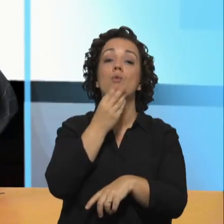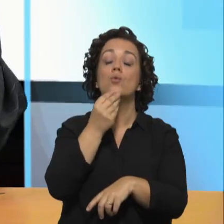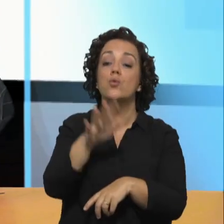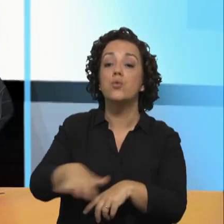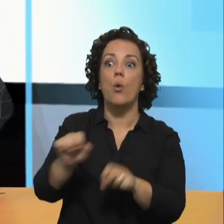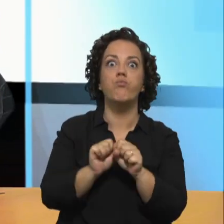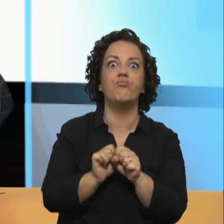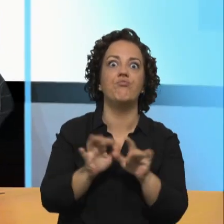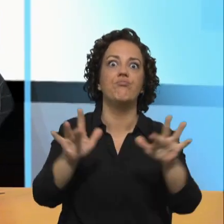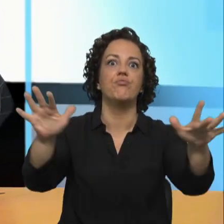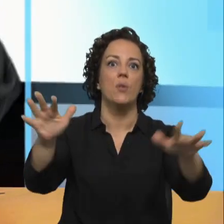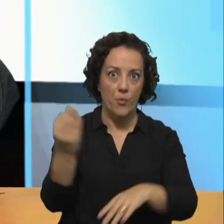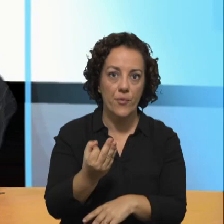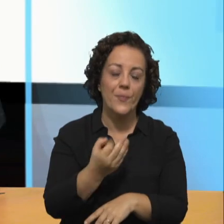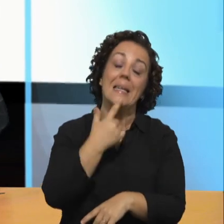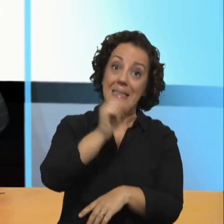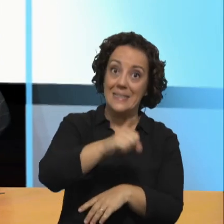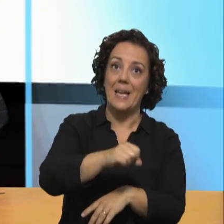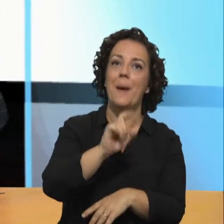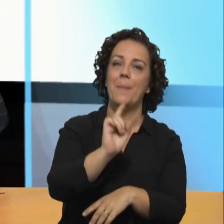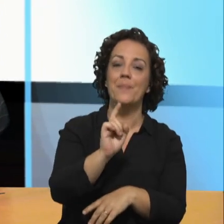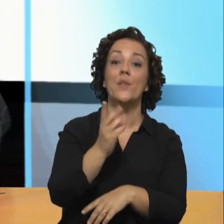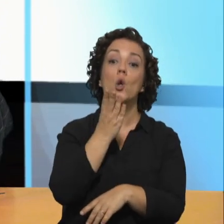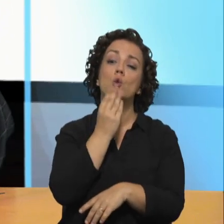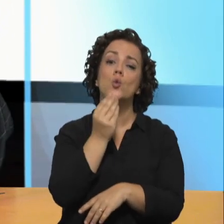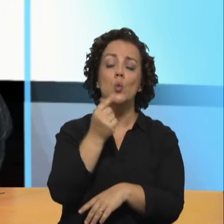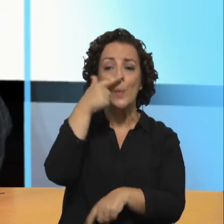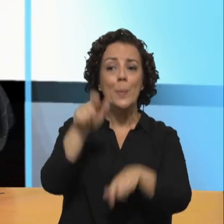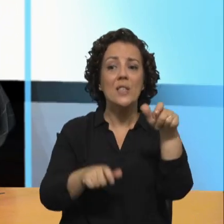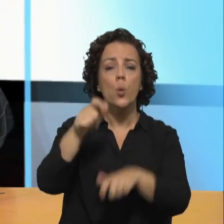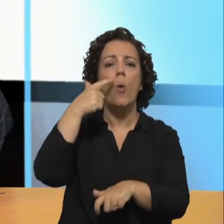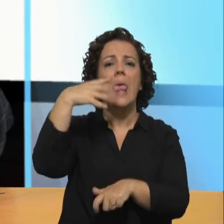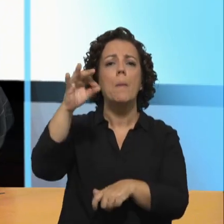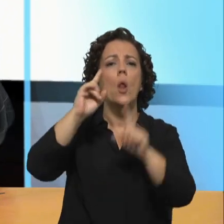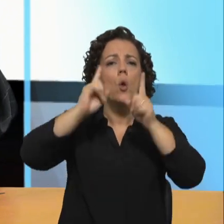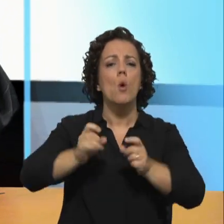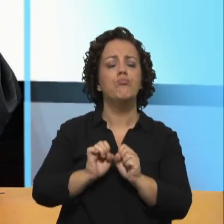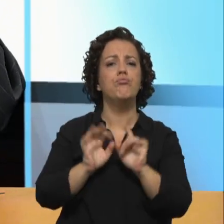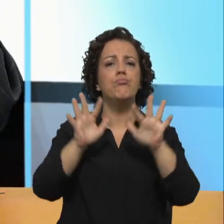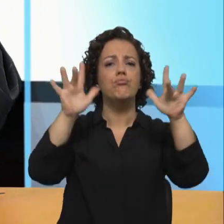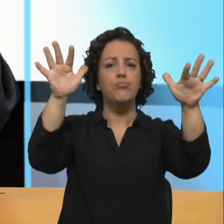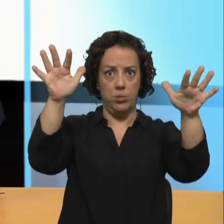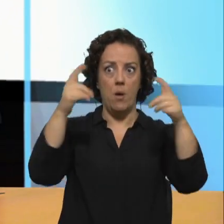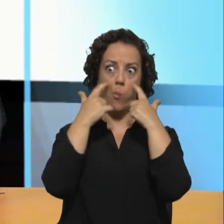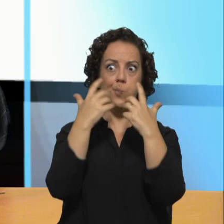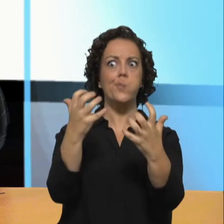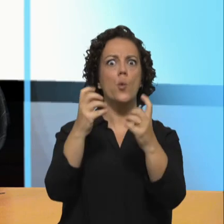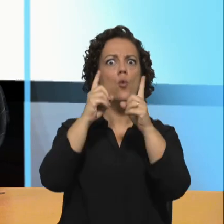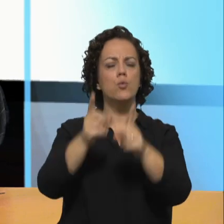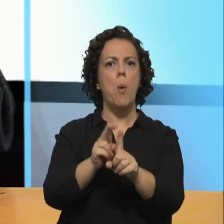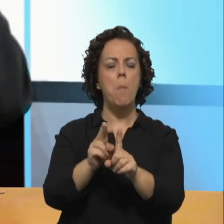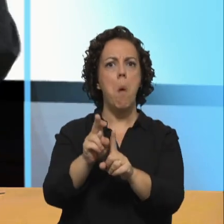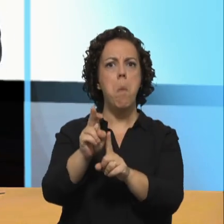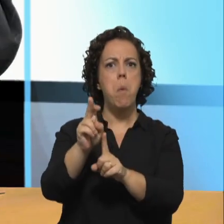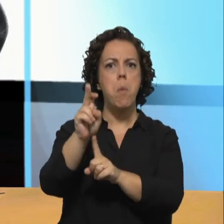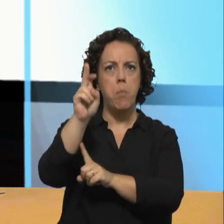verdade. A diáspora judaica começa principalmente, torna-se significativa.